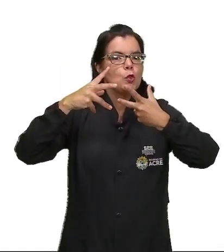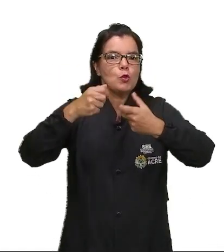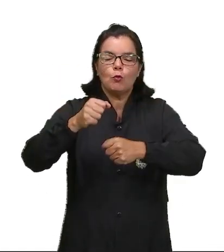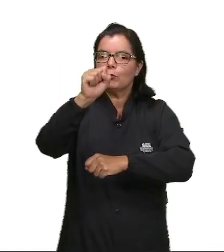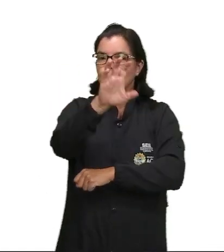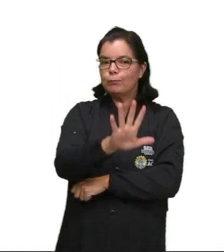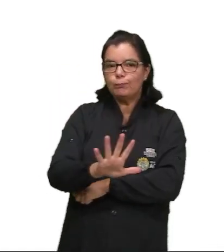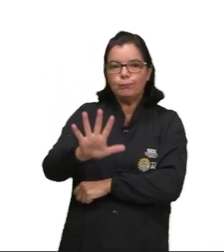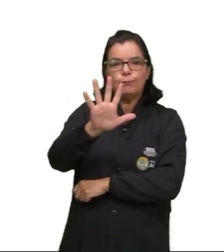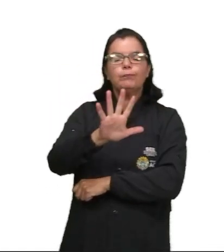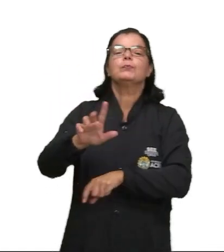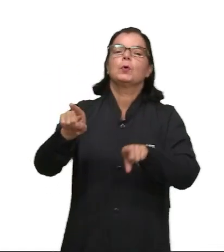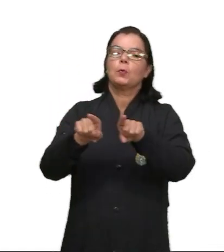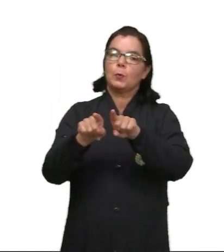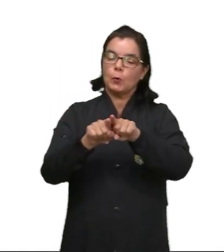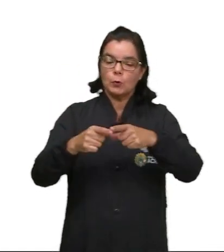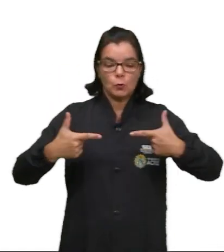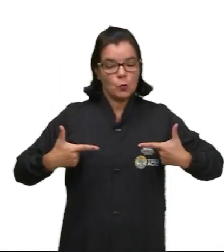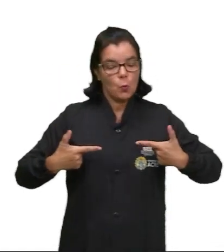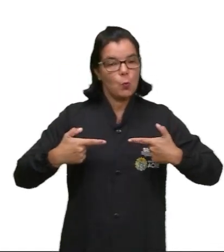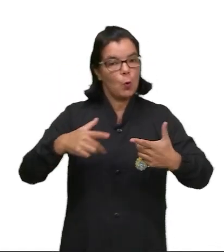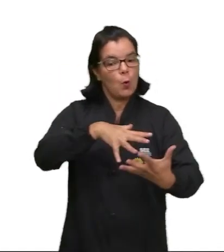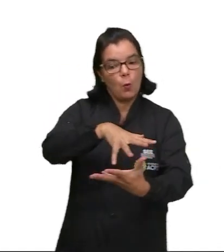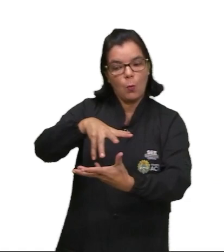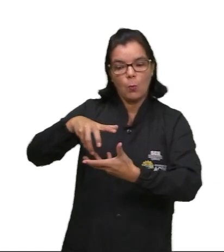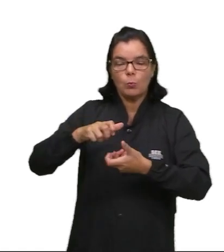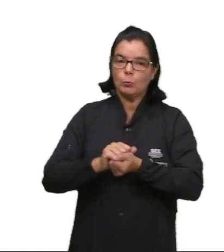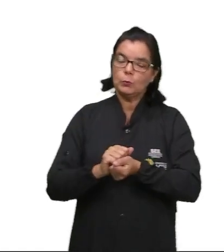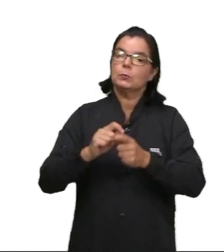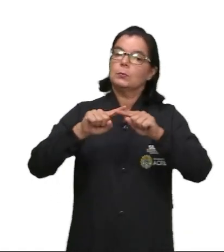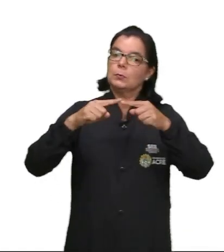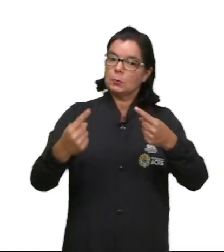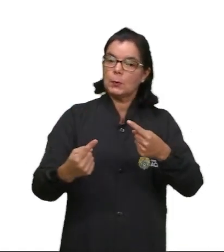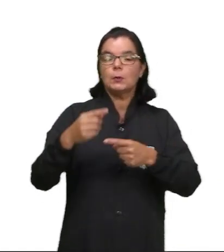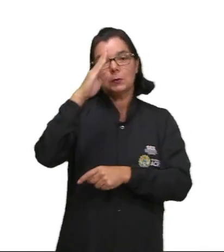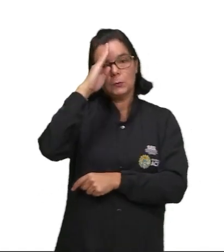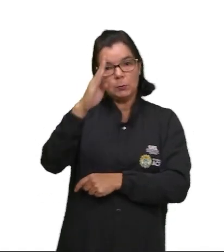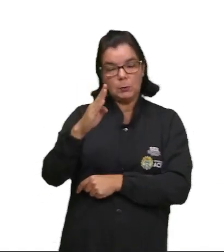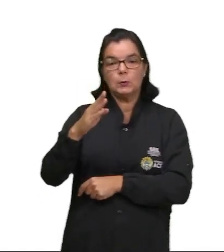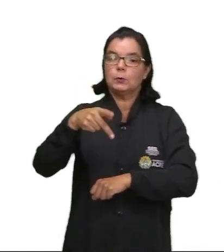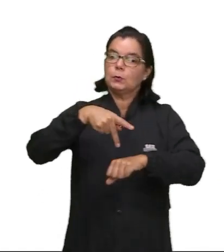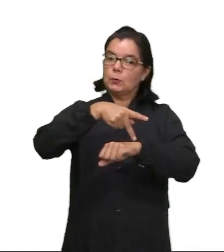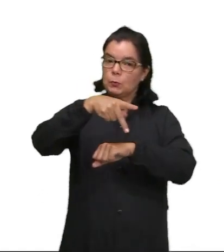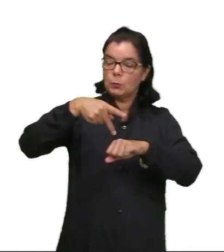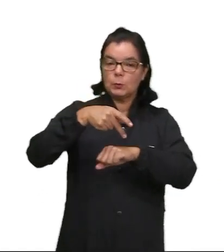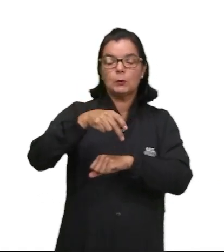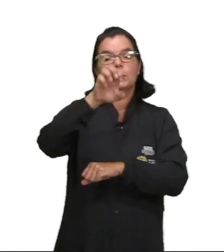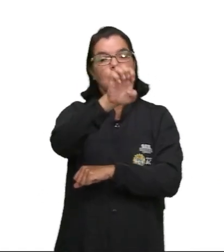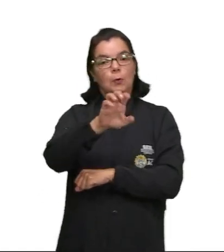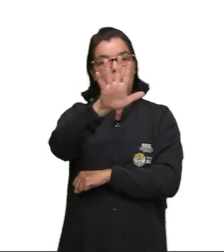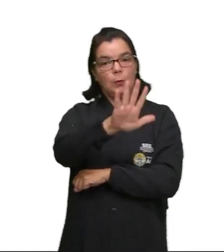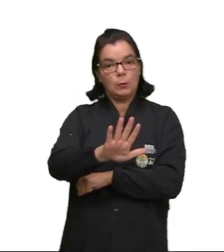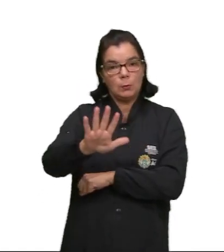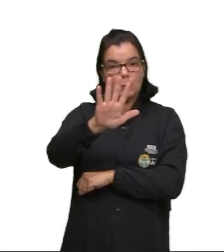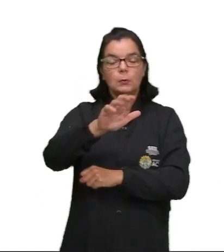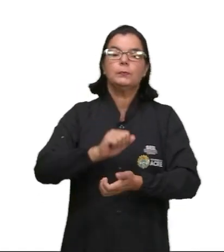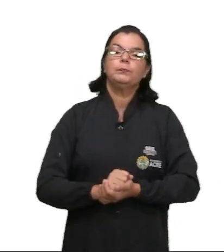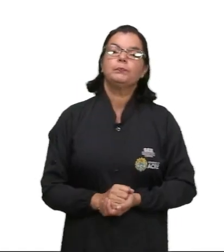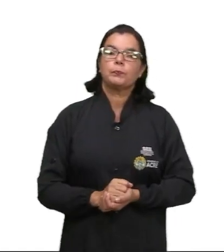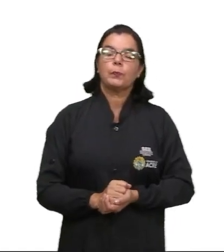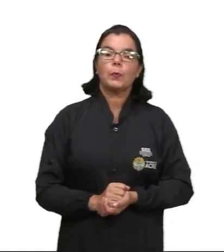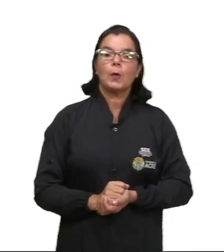É claro que, como é uma guerra mundial, influenciou o mundo inteiro, mas principalmente os países lá da Europa.